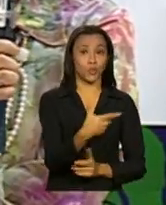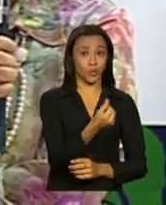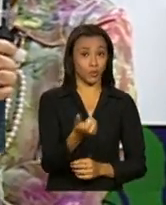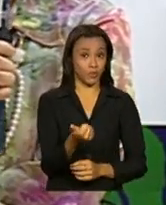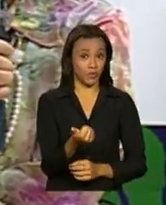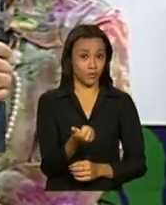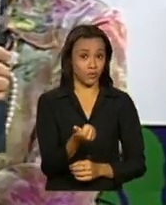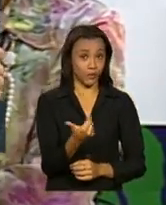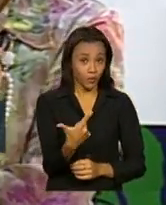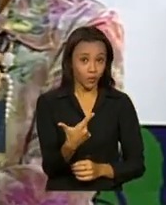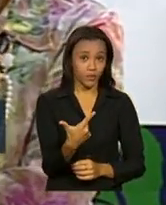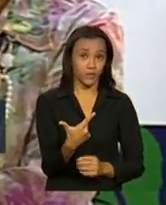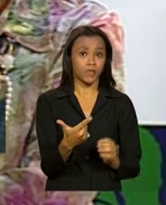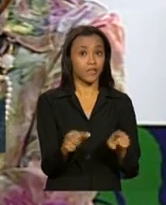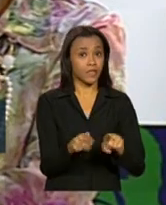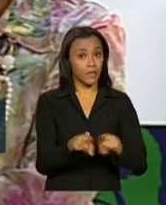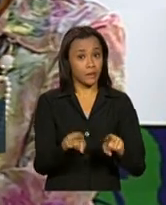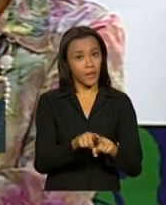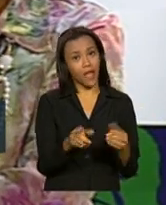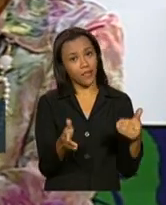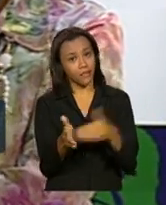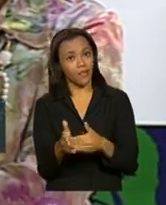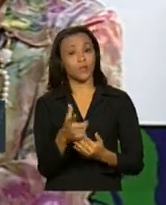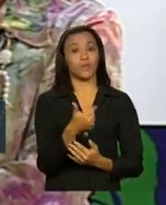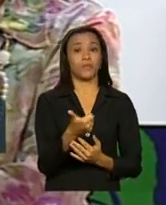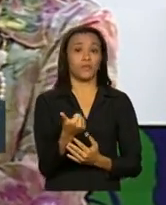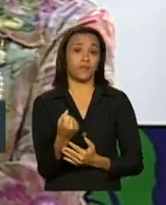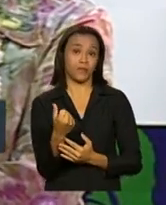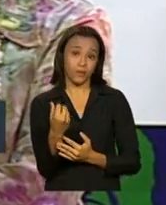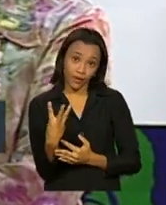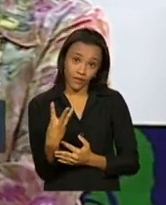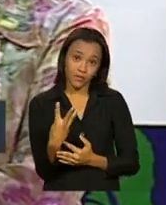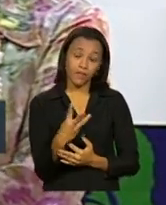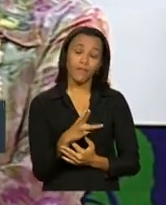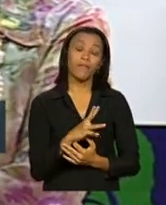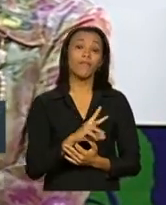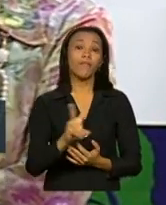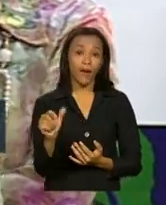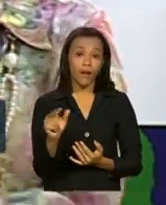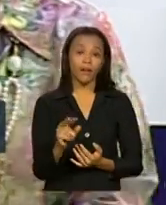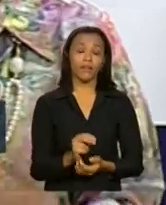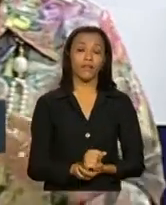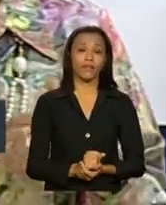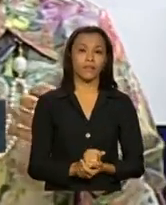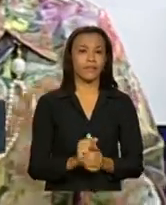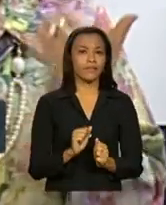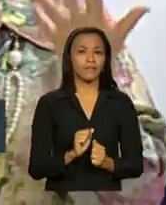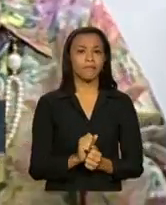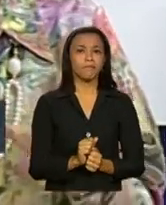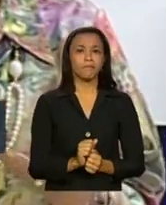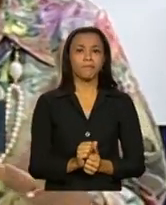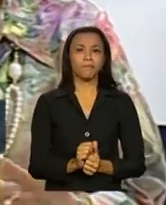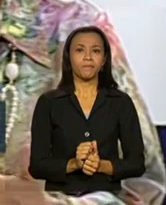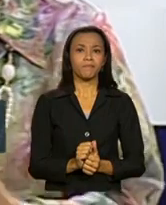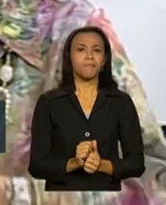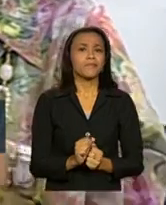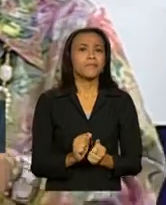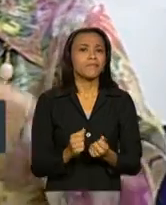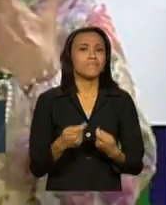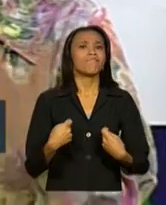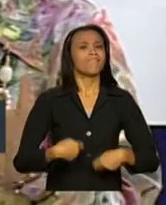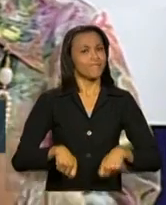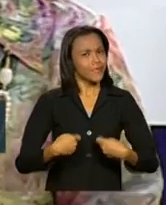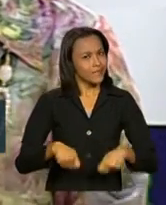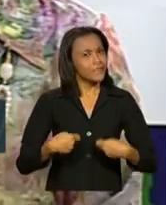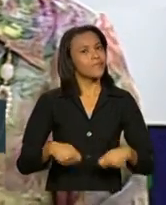e na entrada de 2013 ele ficará Claro necessitando